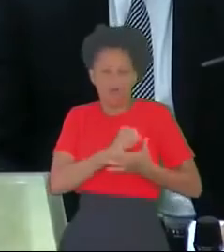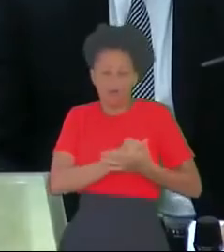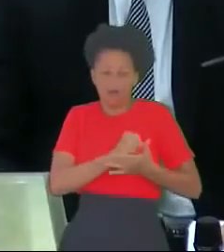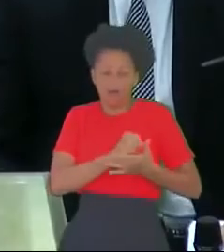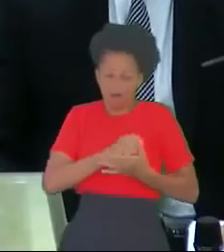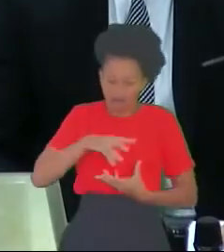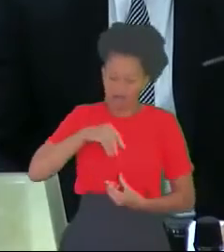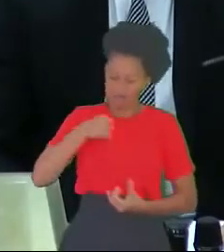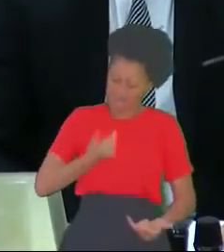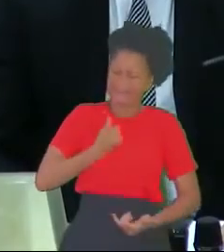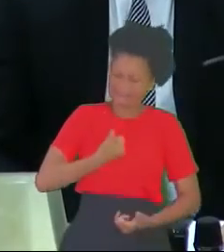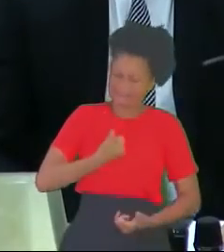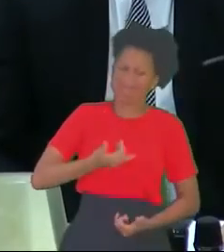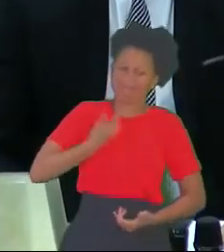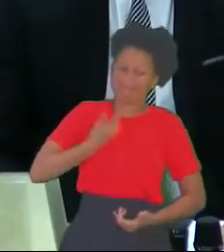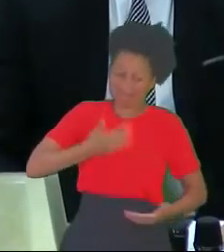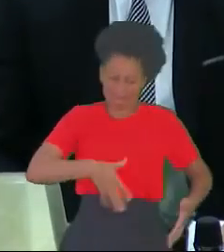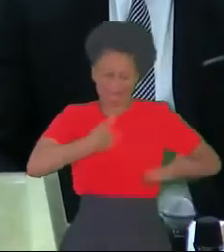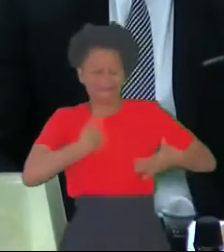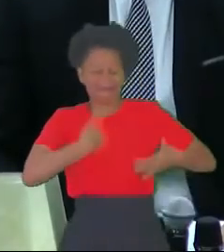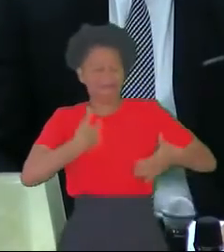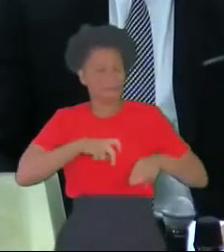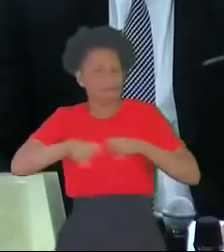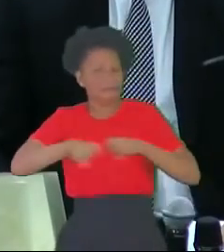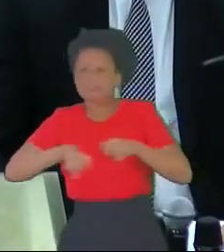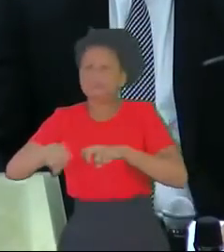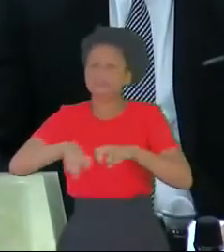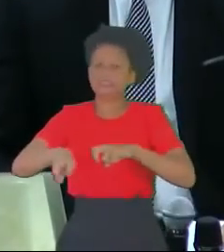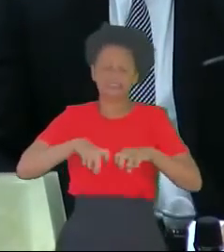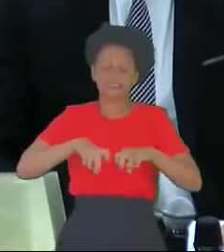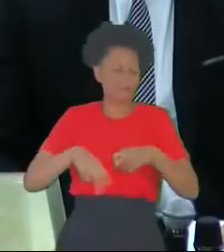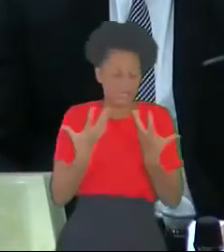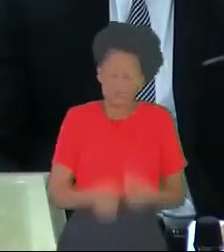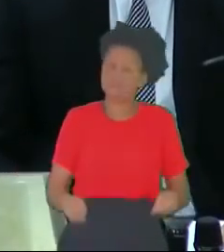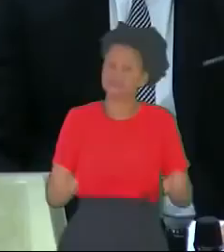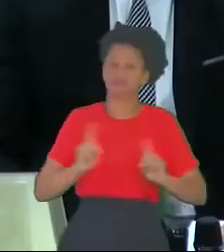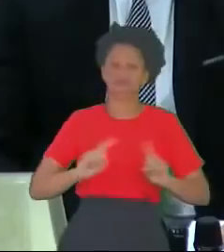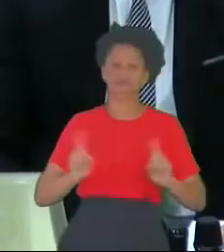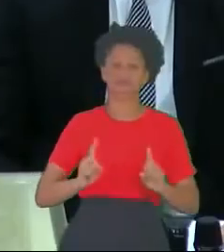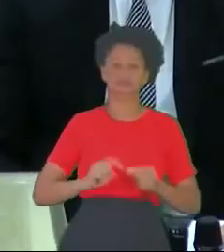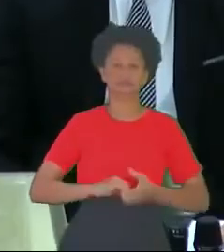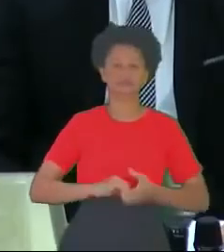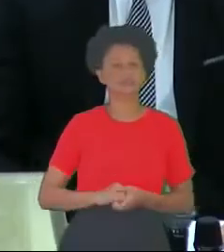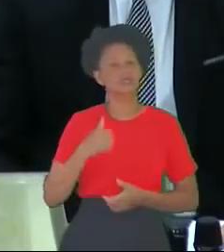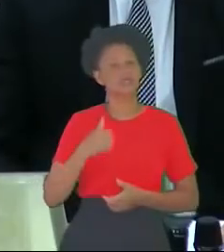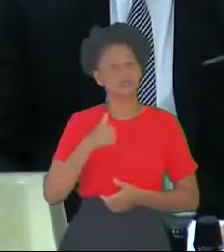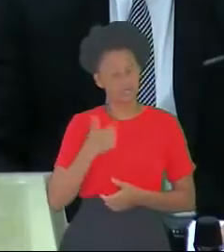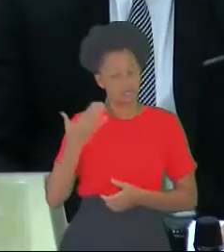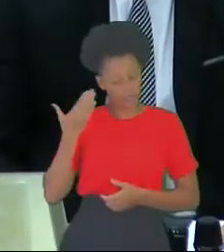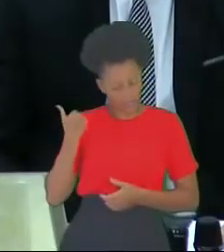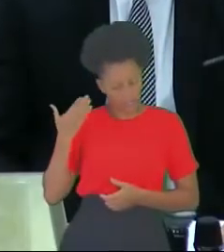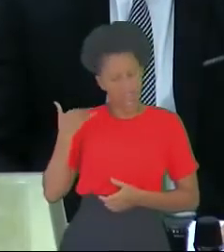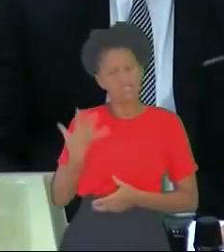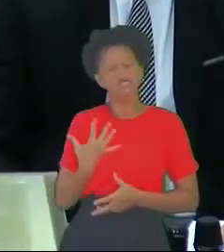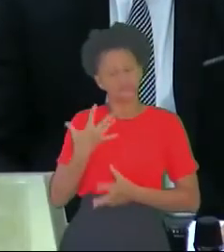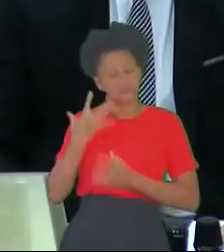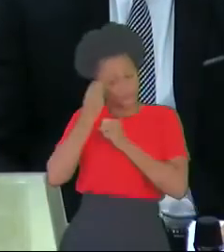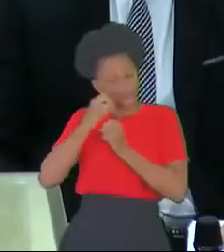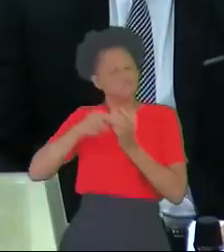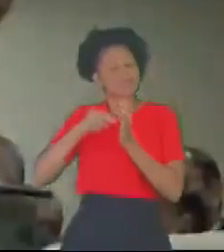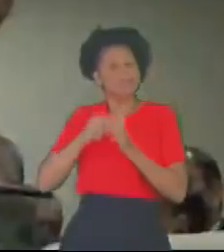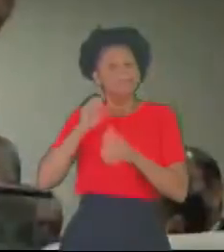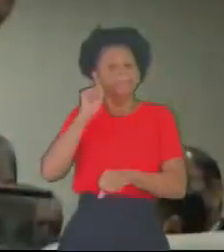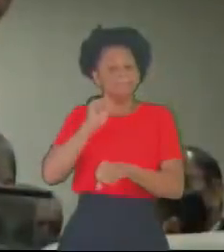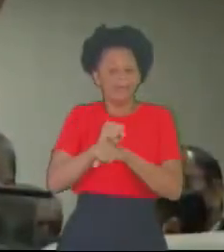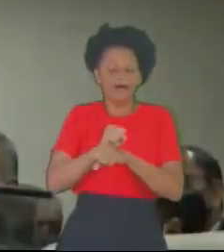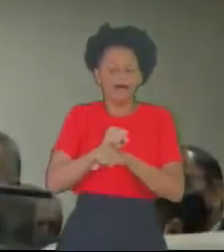Mesmo que durma, mas ele não se conforma com a dormilância. Eu dormia, mas o meu coração, que é,